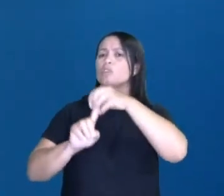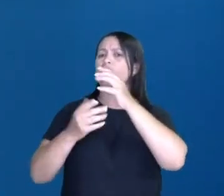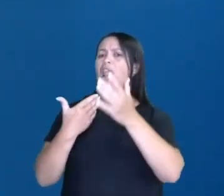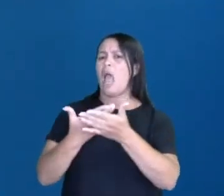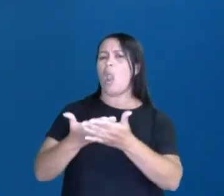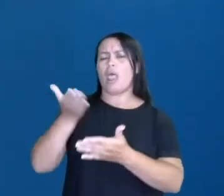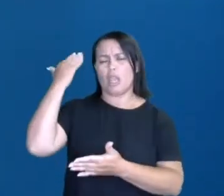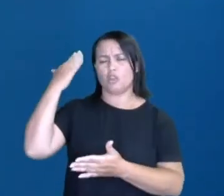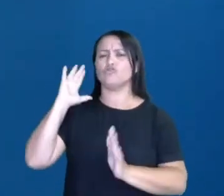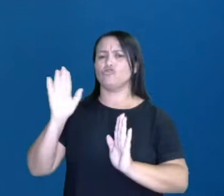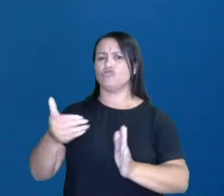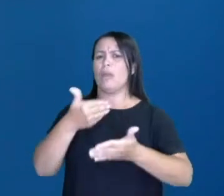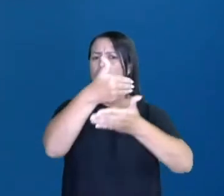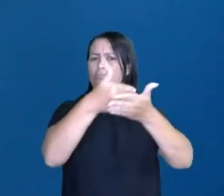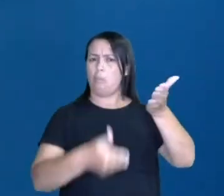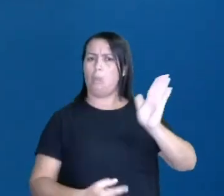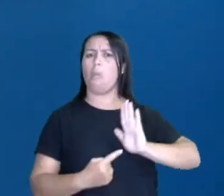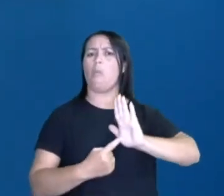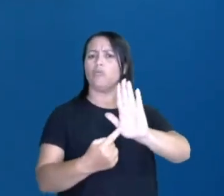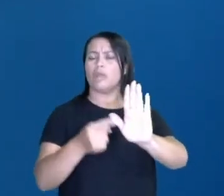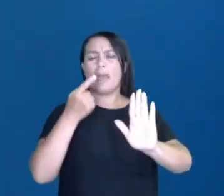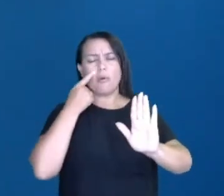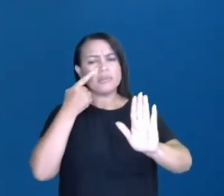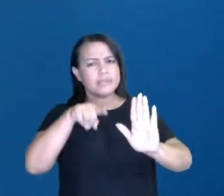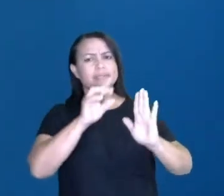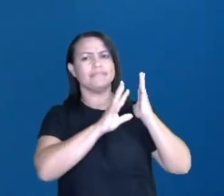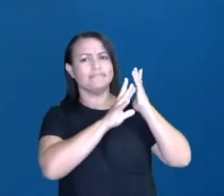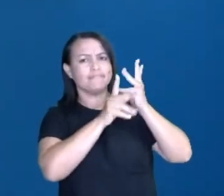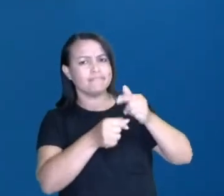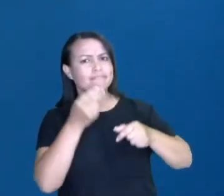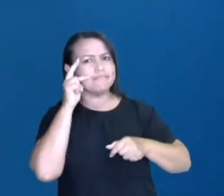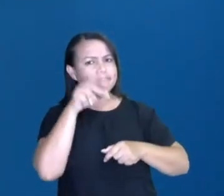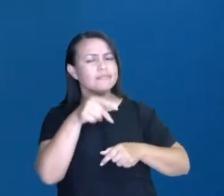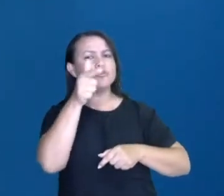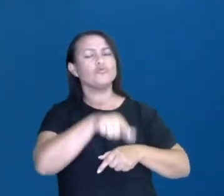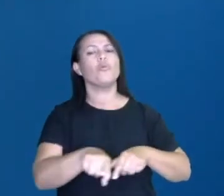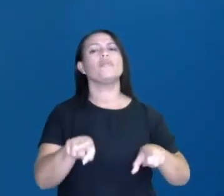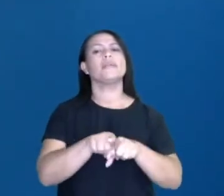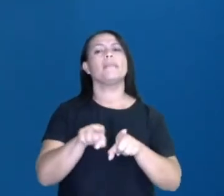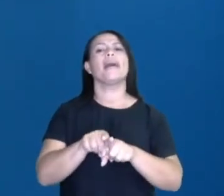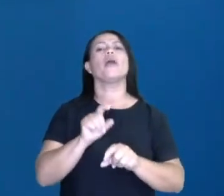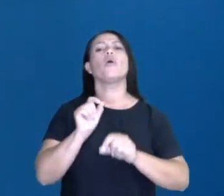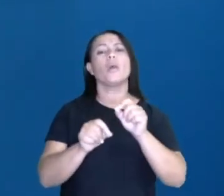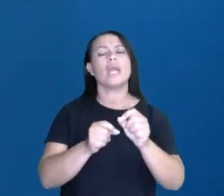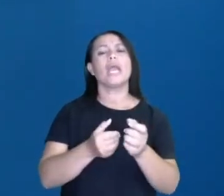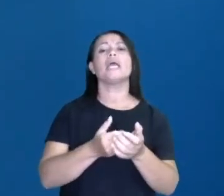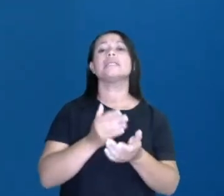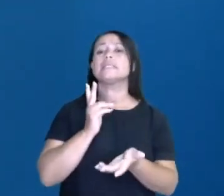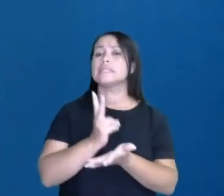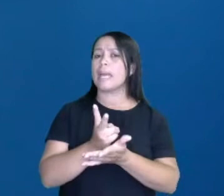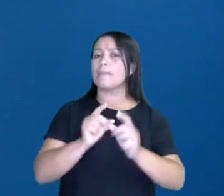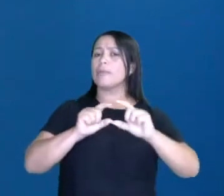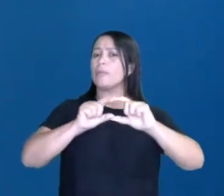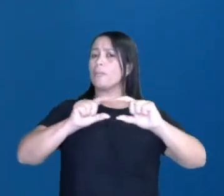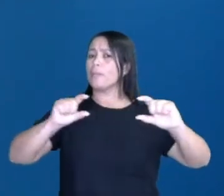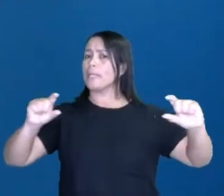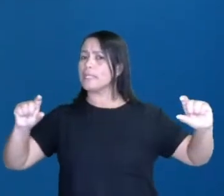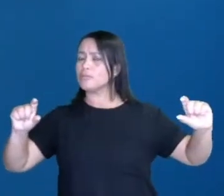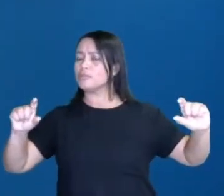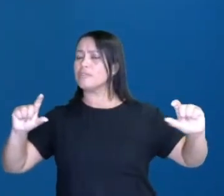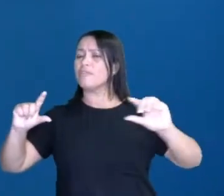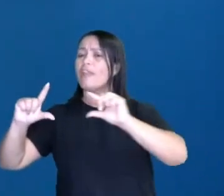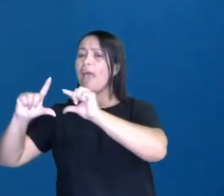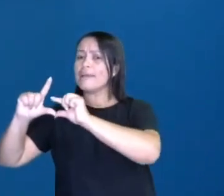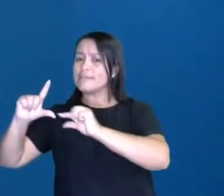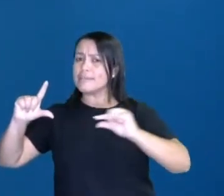os substantivos próprios, é bom você revisar. E início de frase. Aqui também temos